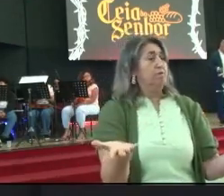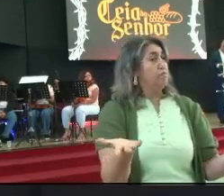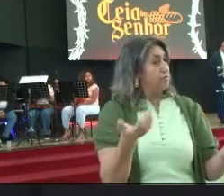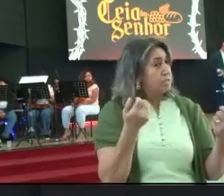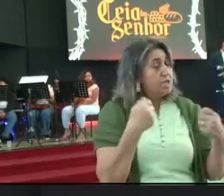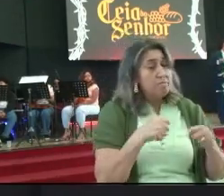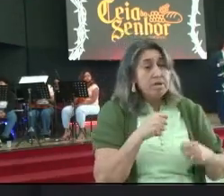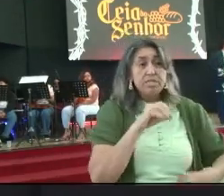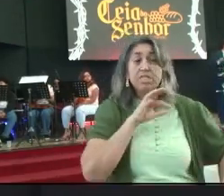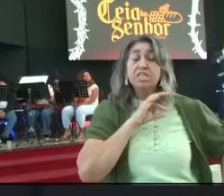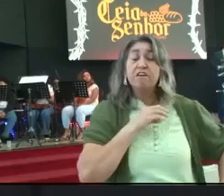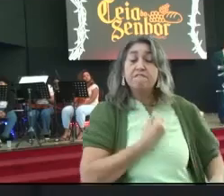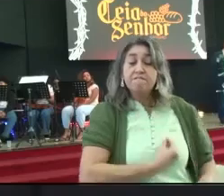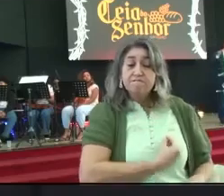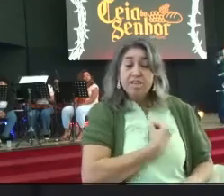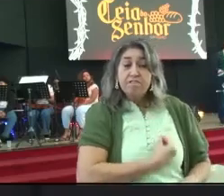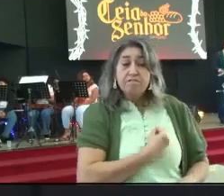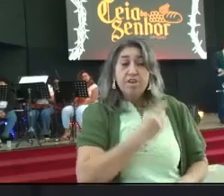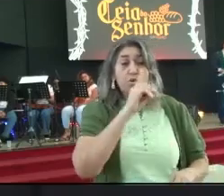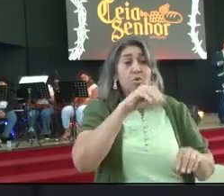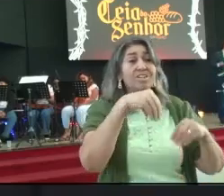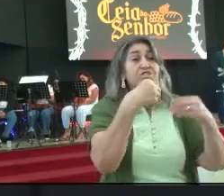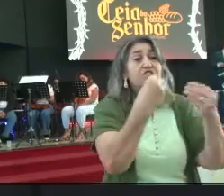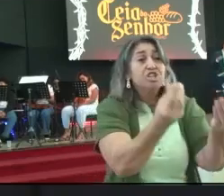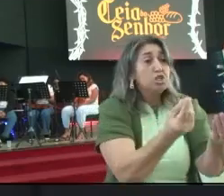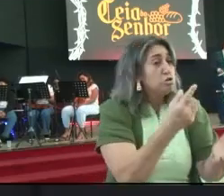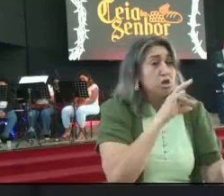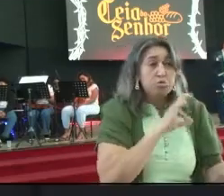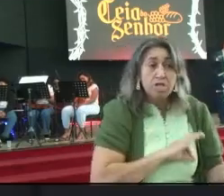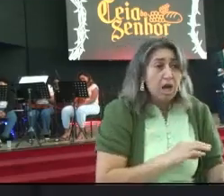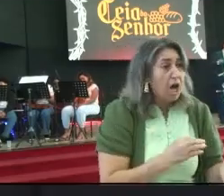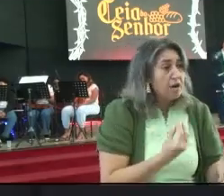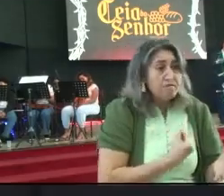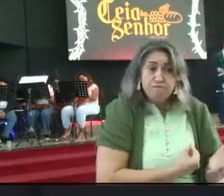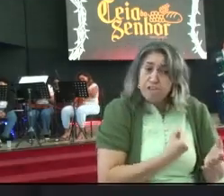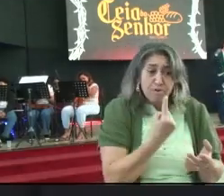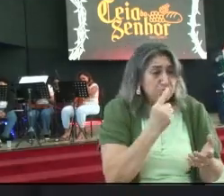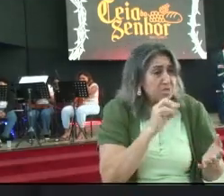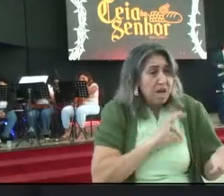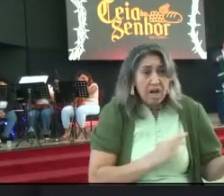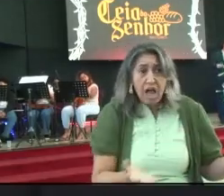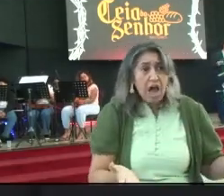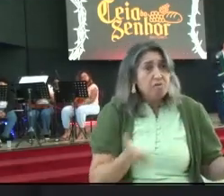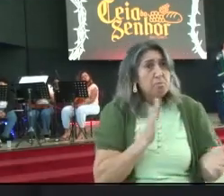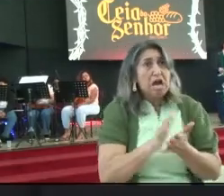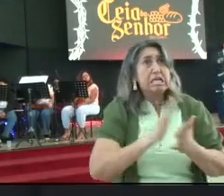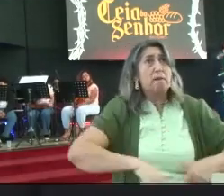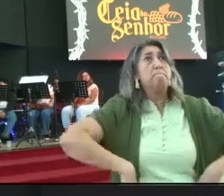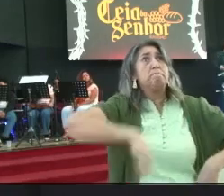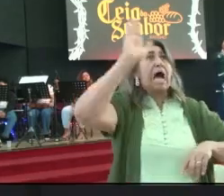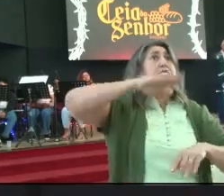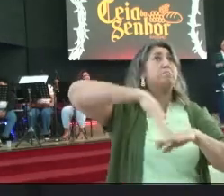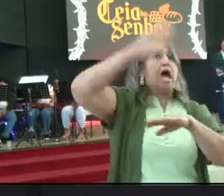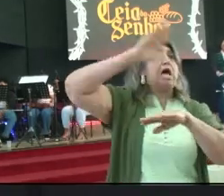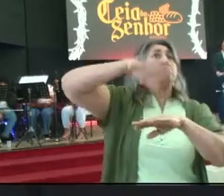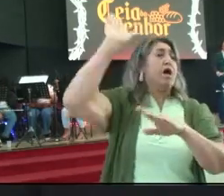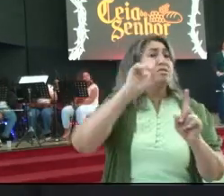Você precisa viver com o que Deus te deu. Isto é, você não pode gastar mais do que